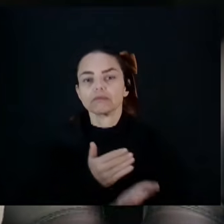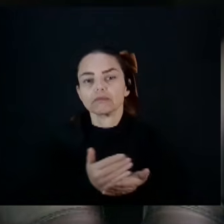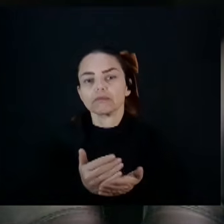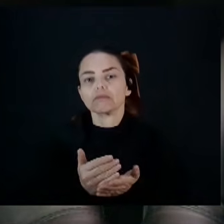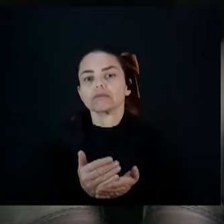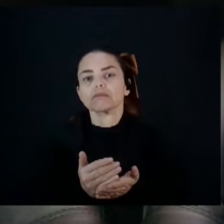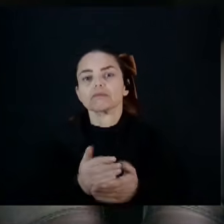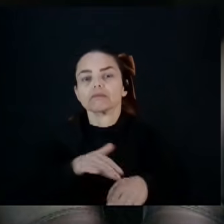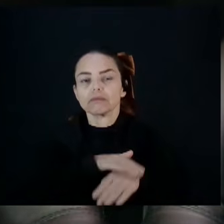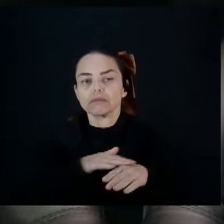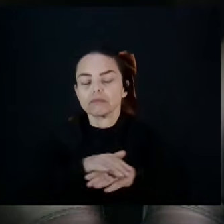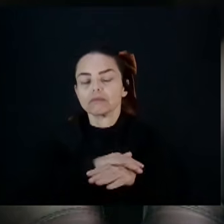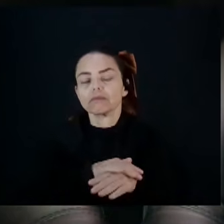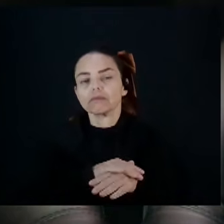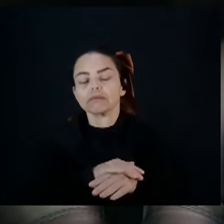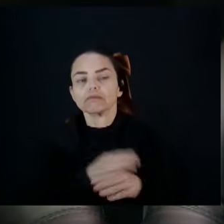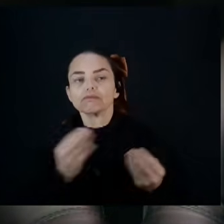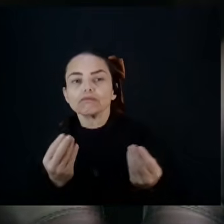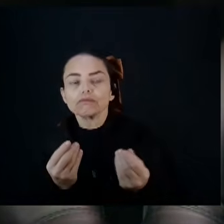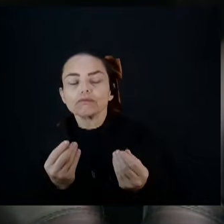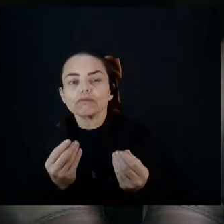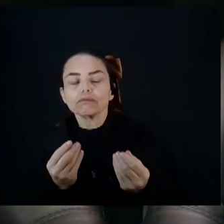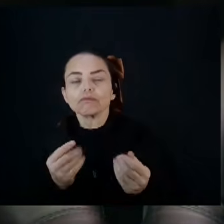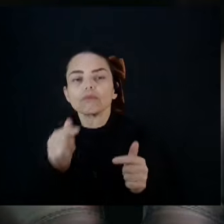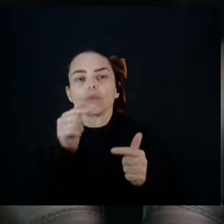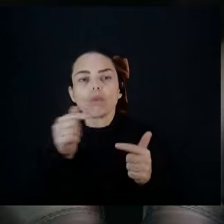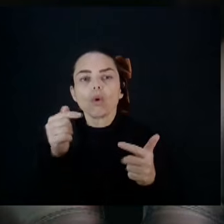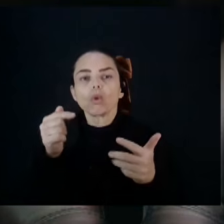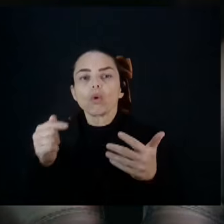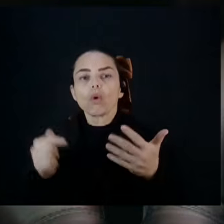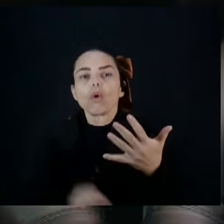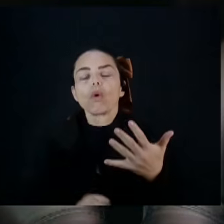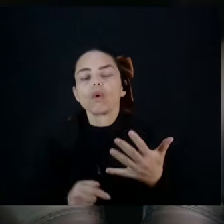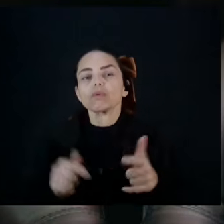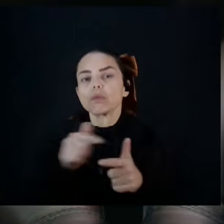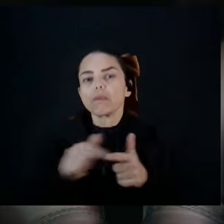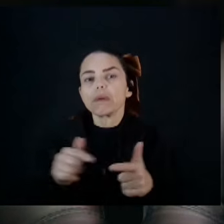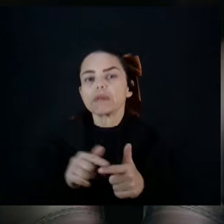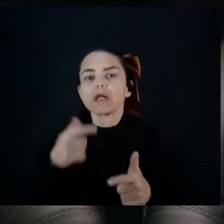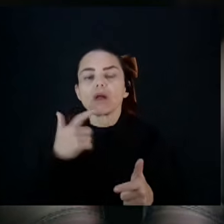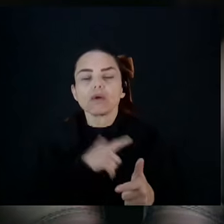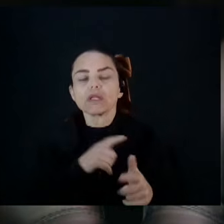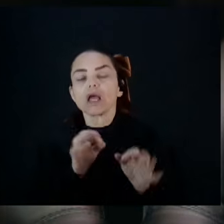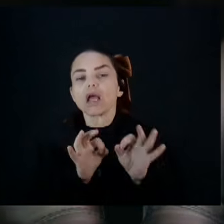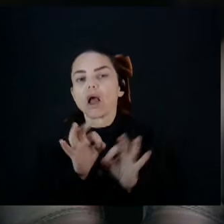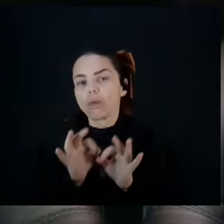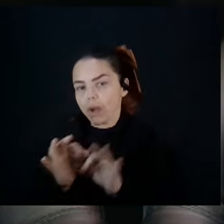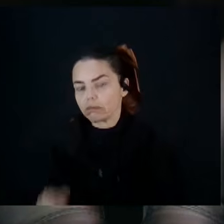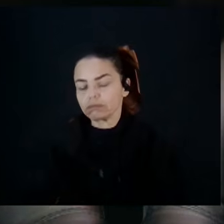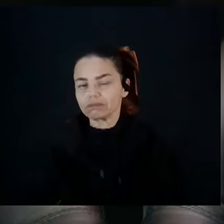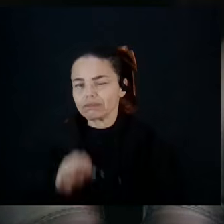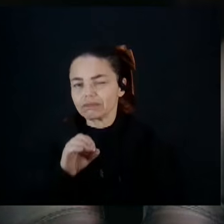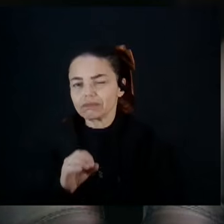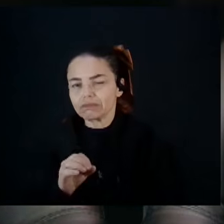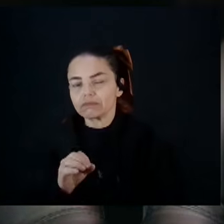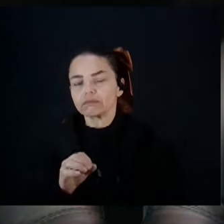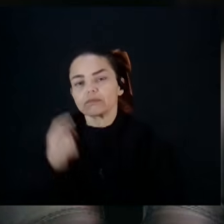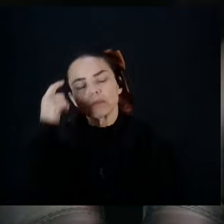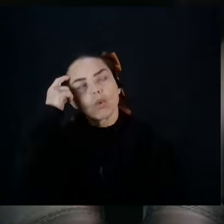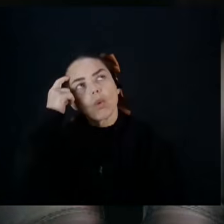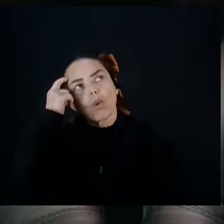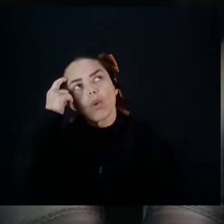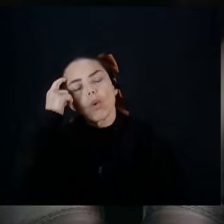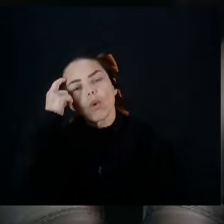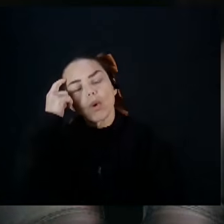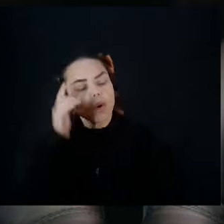fazer um olhar, né, juntas, e assim, ok, mas o que você pensa que naquele